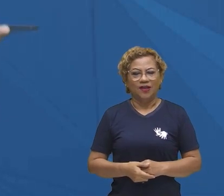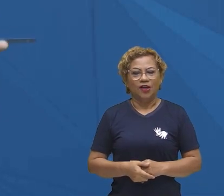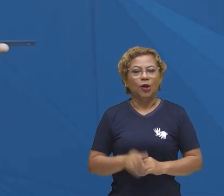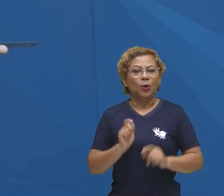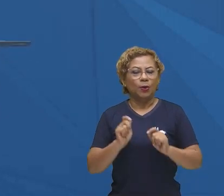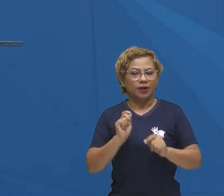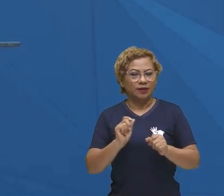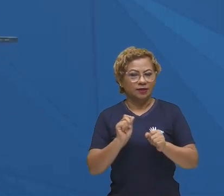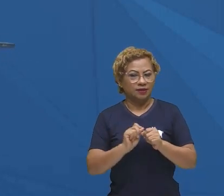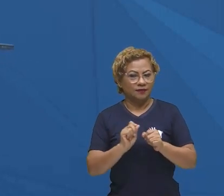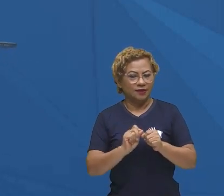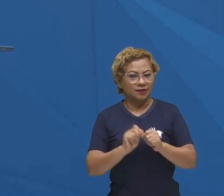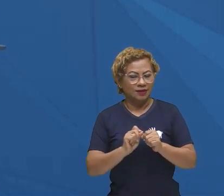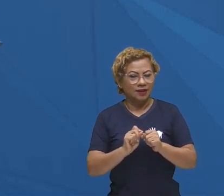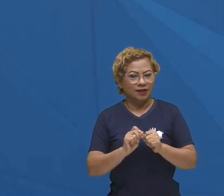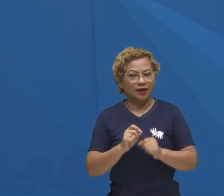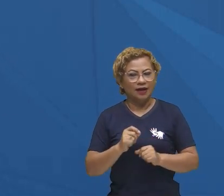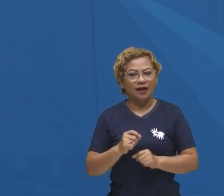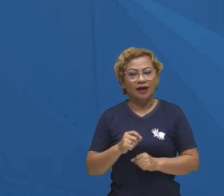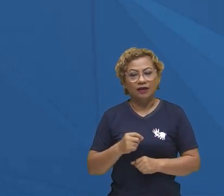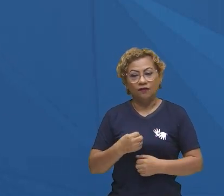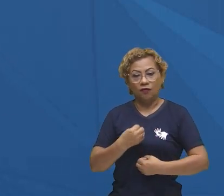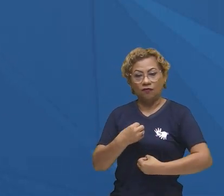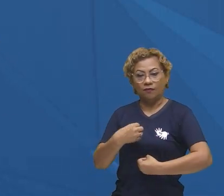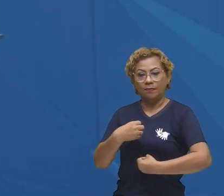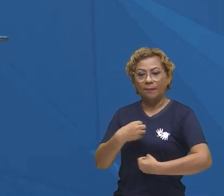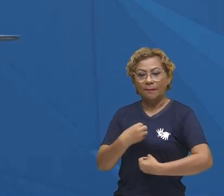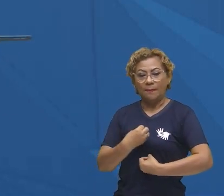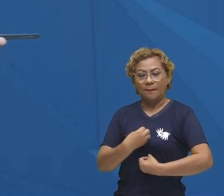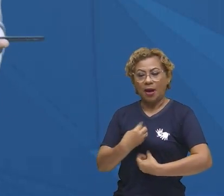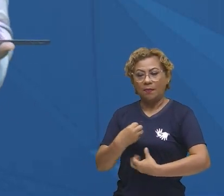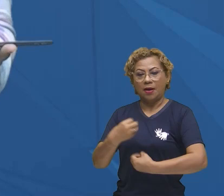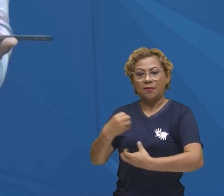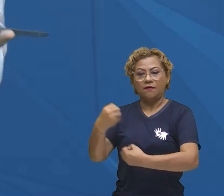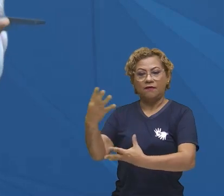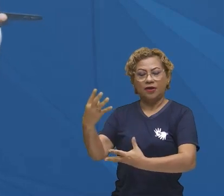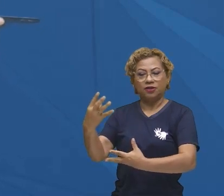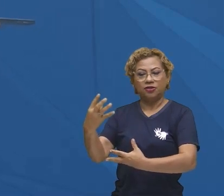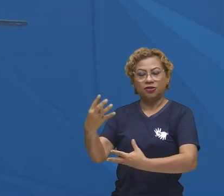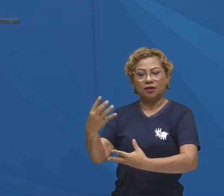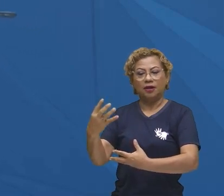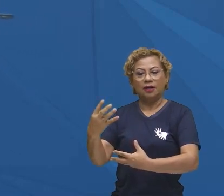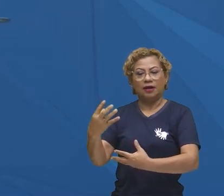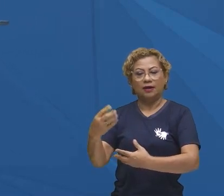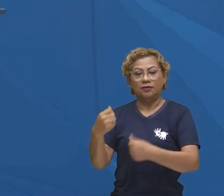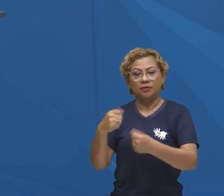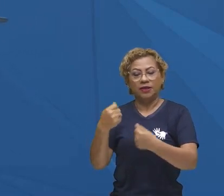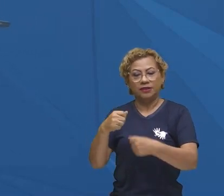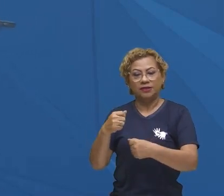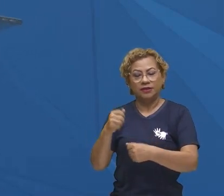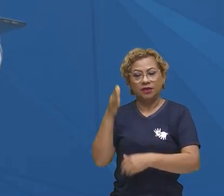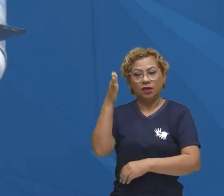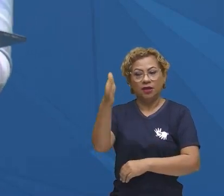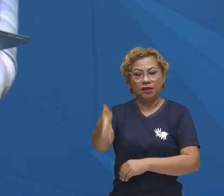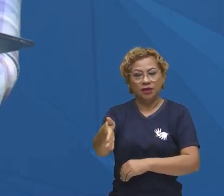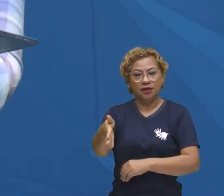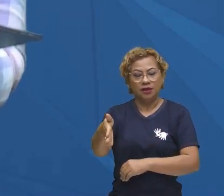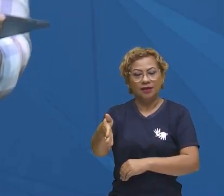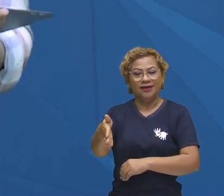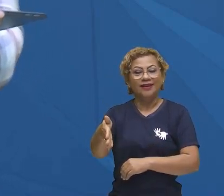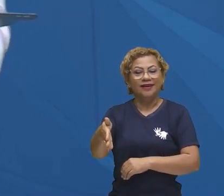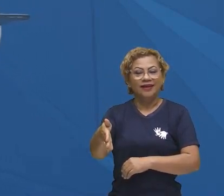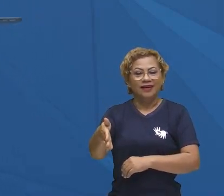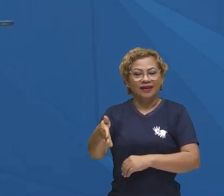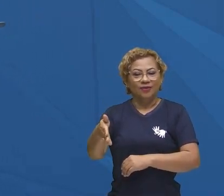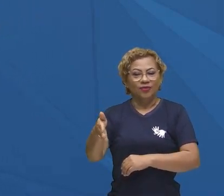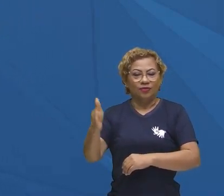vou viajar, vou para o aeroporto, né? Antigamente, ou eu tinha que ir para uma principal, ficar lá esperando o táxi passar e dar